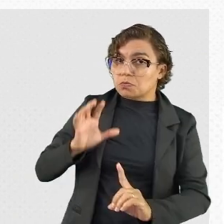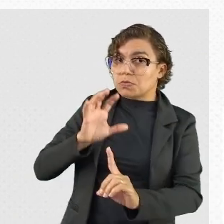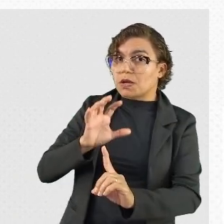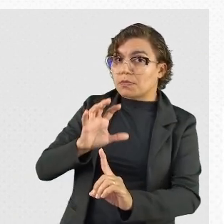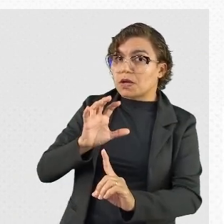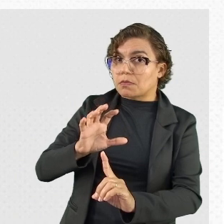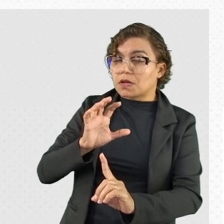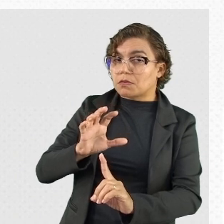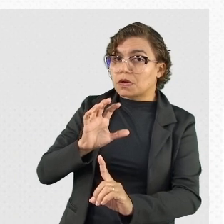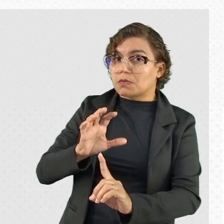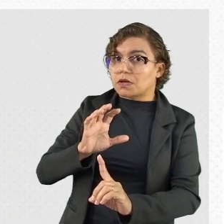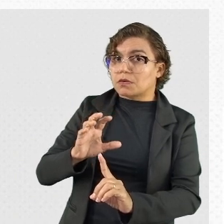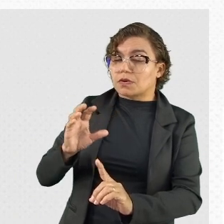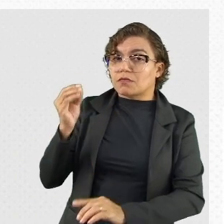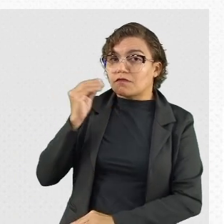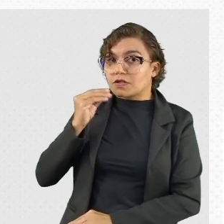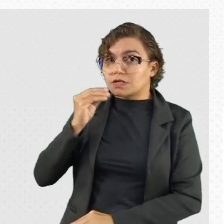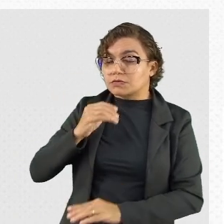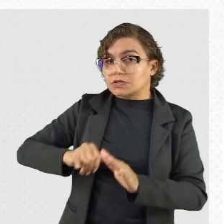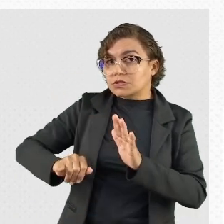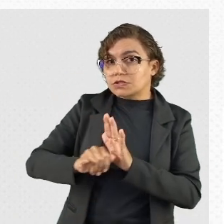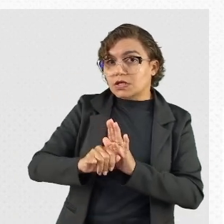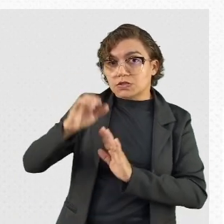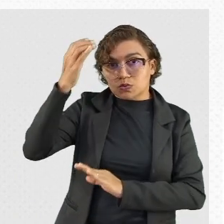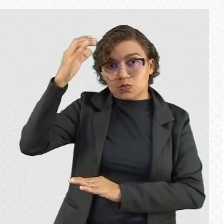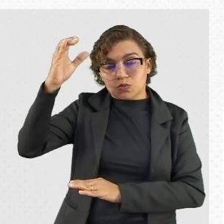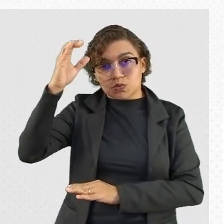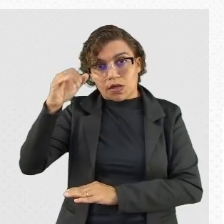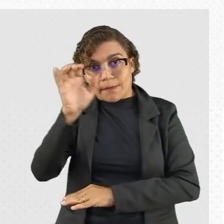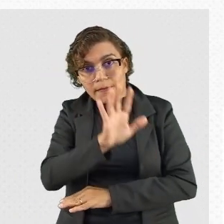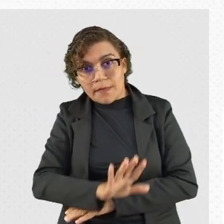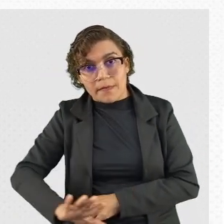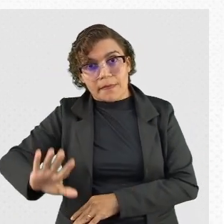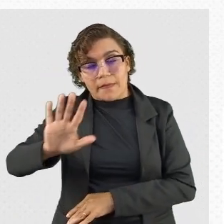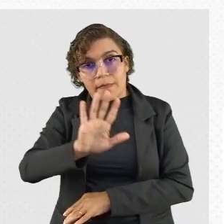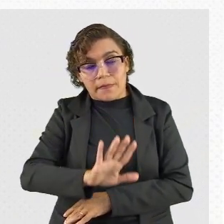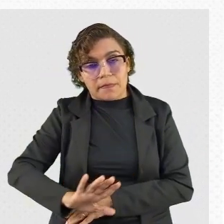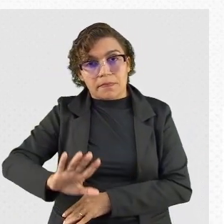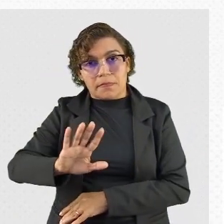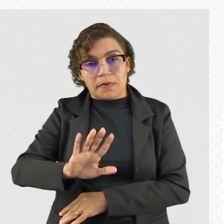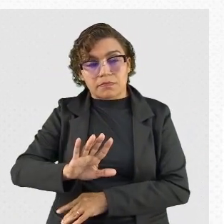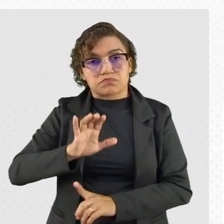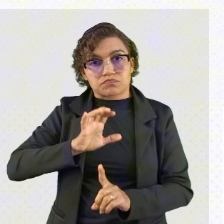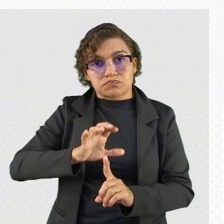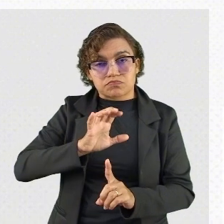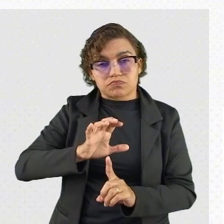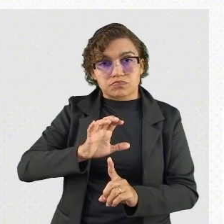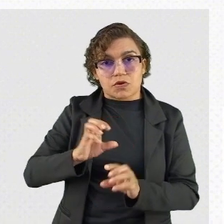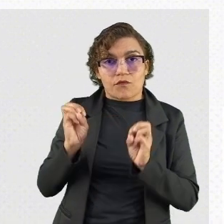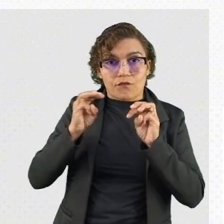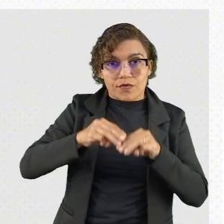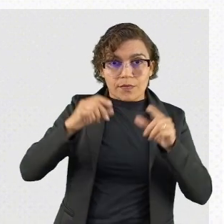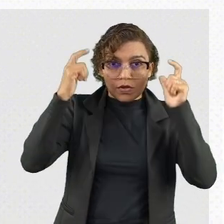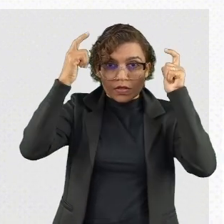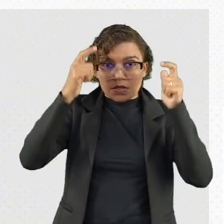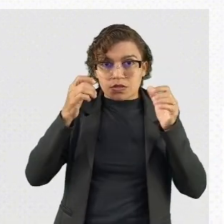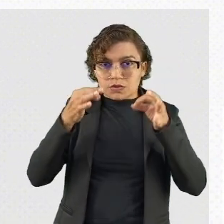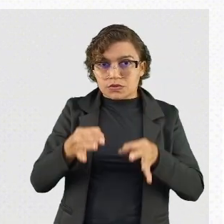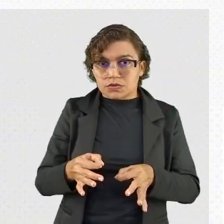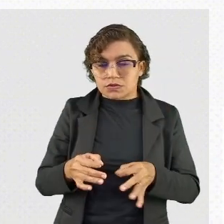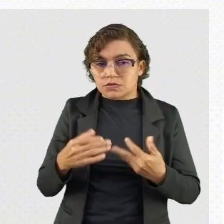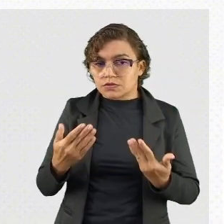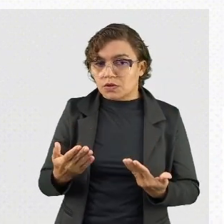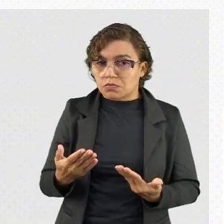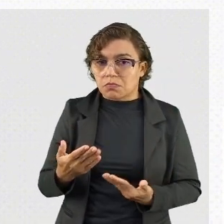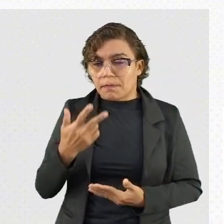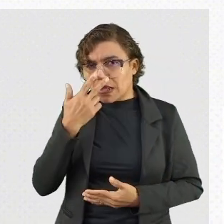identidade nacional e cultural que contribuíram para o fim das monarquias absolutistas. Então, essa alternativa está